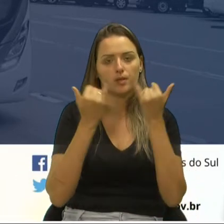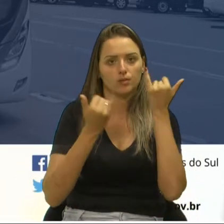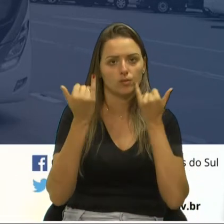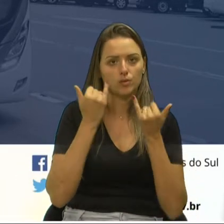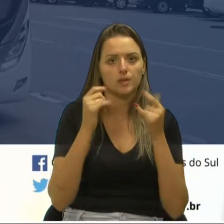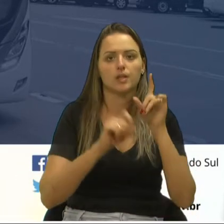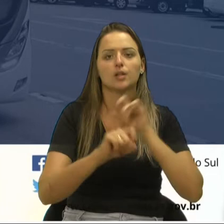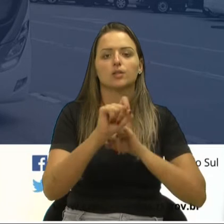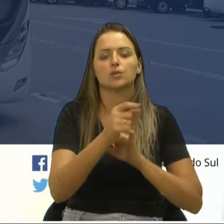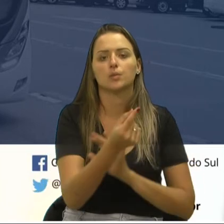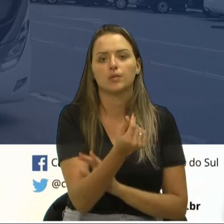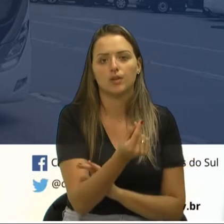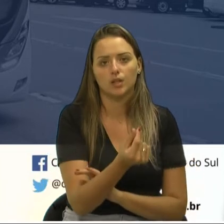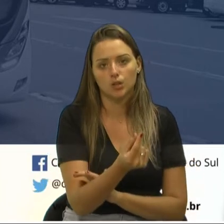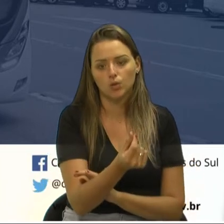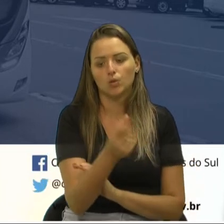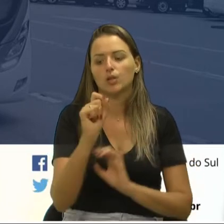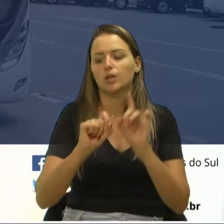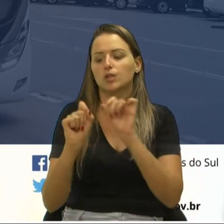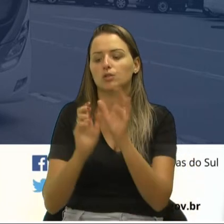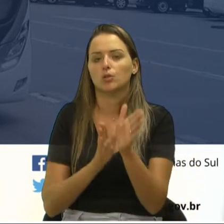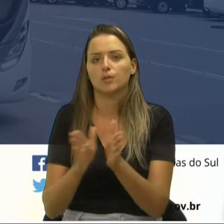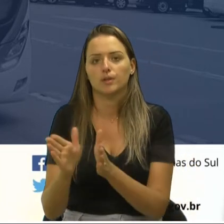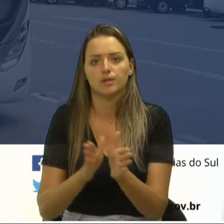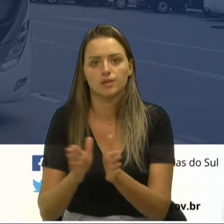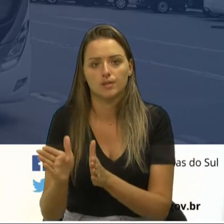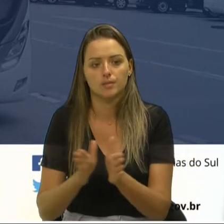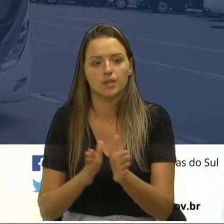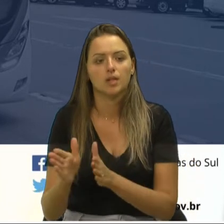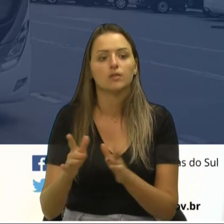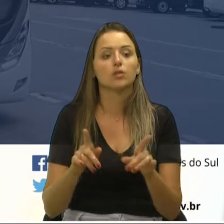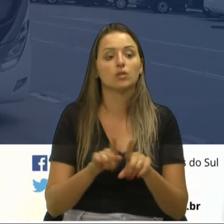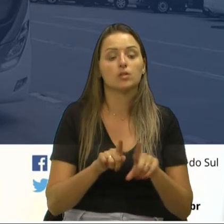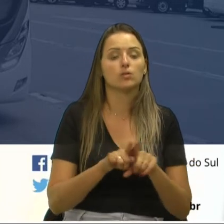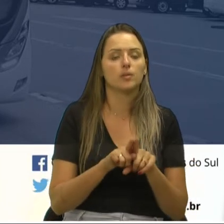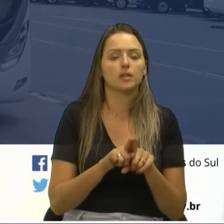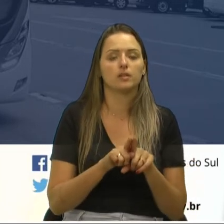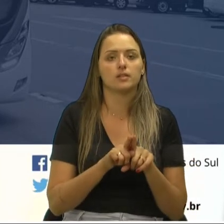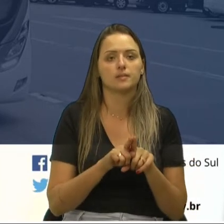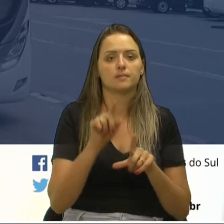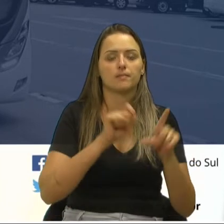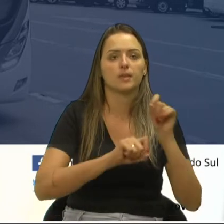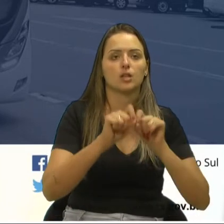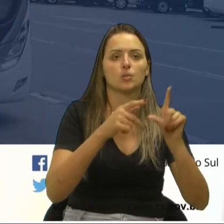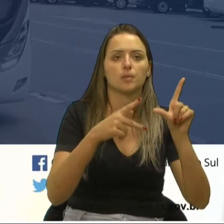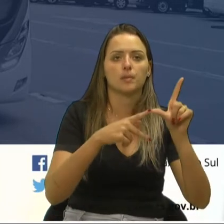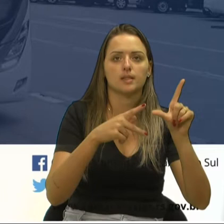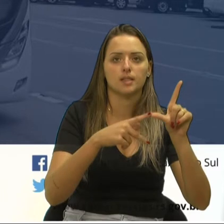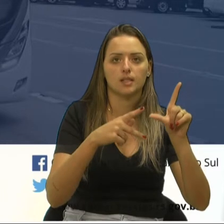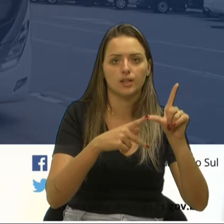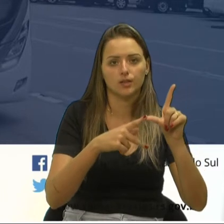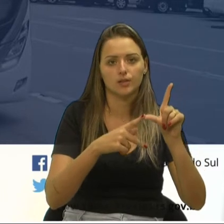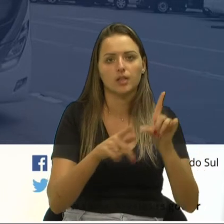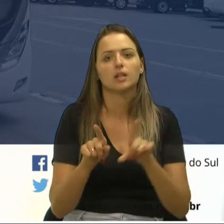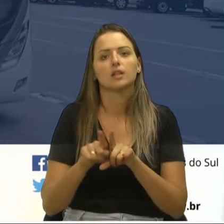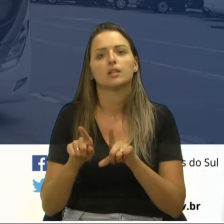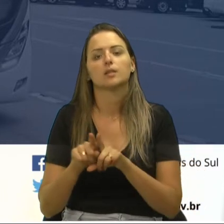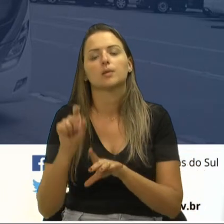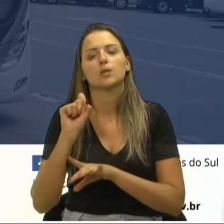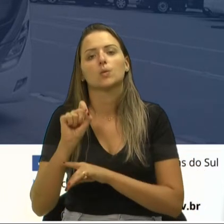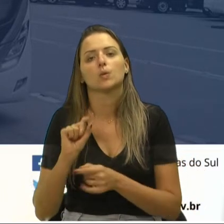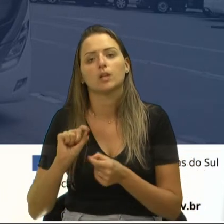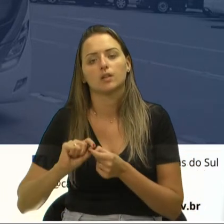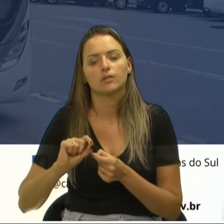da tarifa, da mobilidade, das gratuidades, o que, que poderemos fazer para que essa